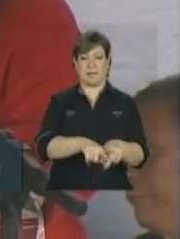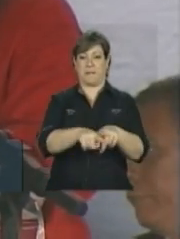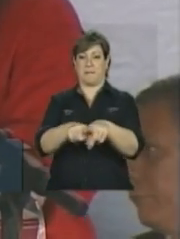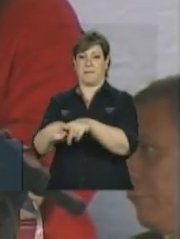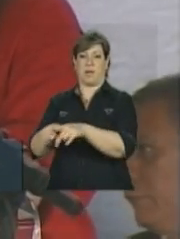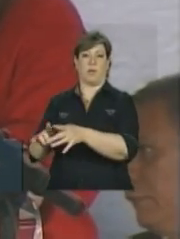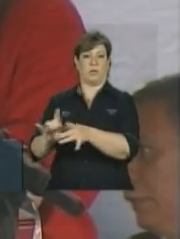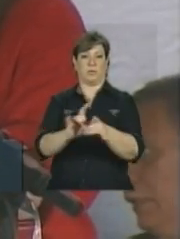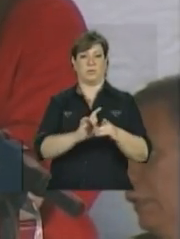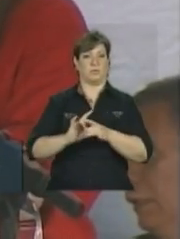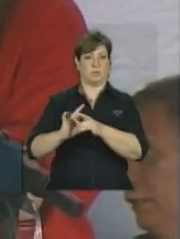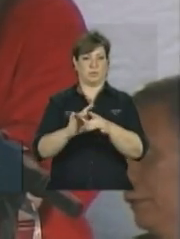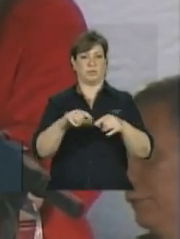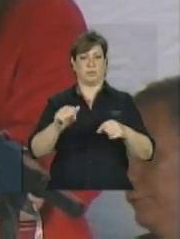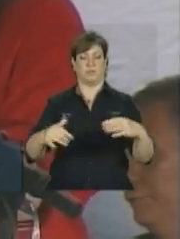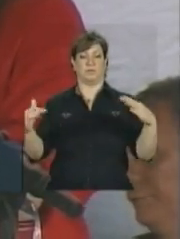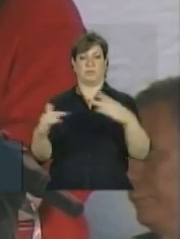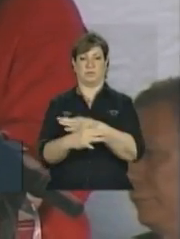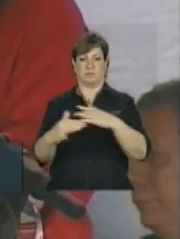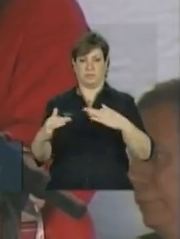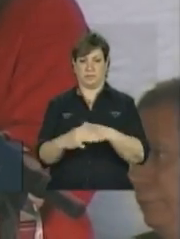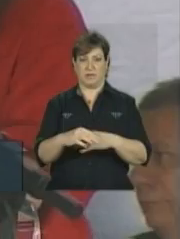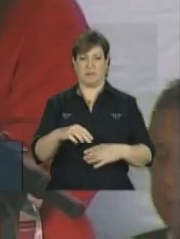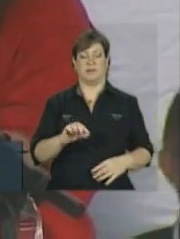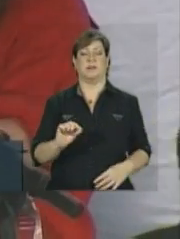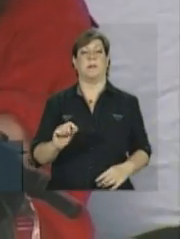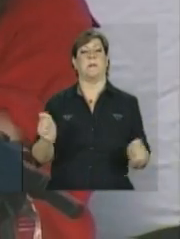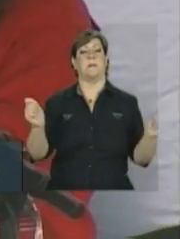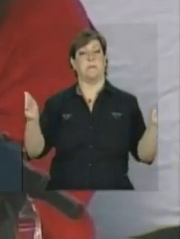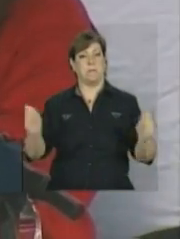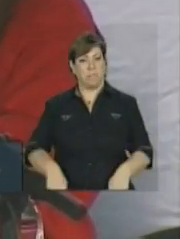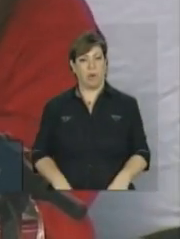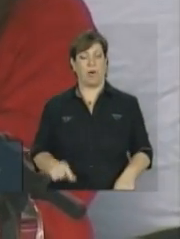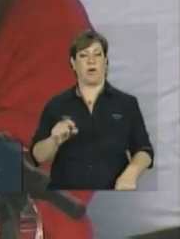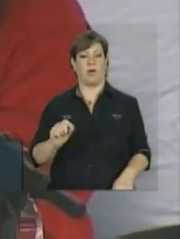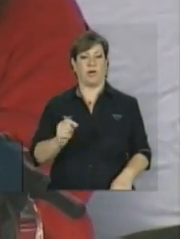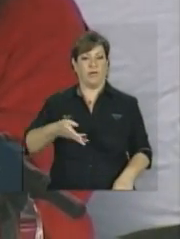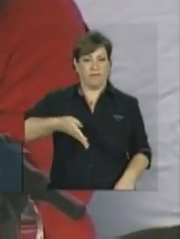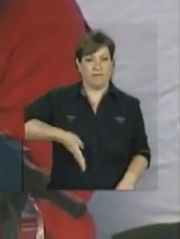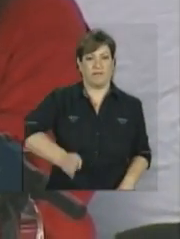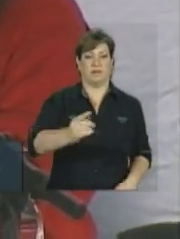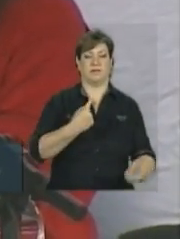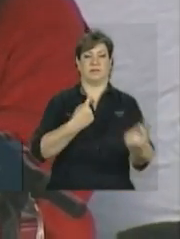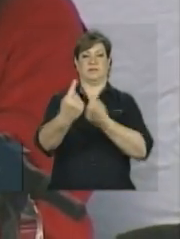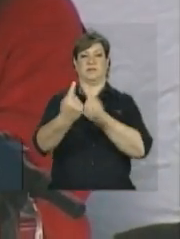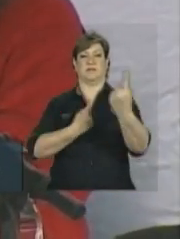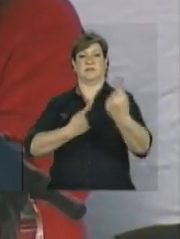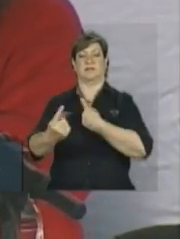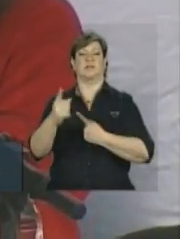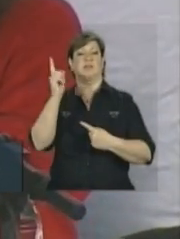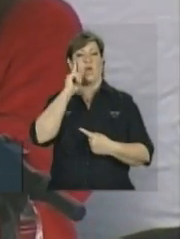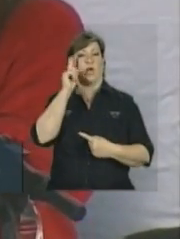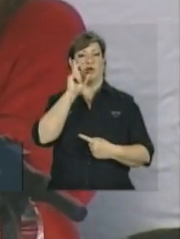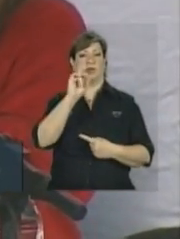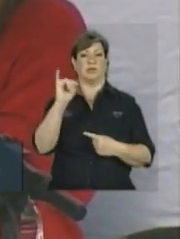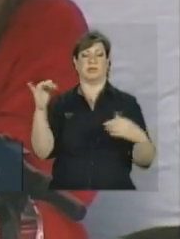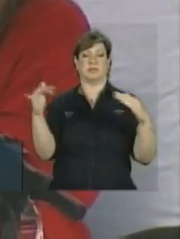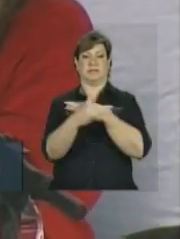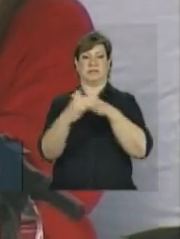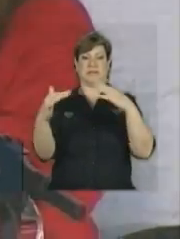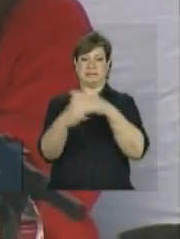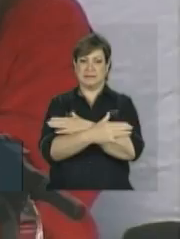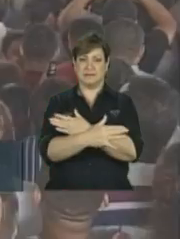irmãs da região metropolitana, podem se deslocar diariamente para a cidade, muitos trabalham